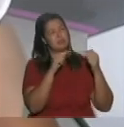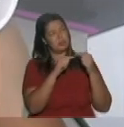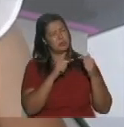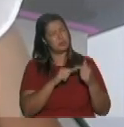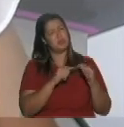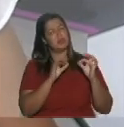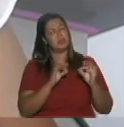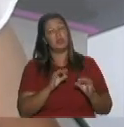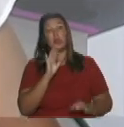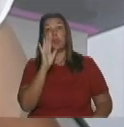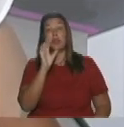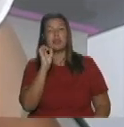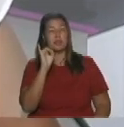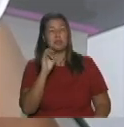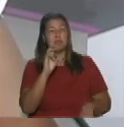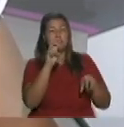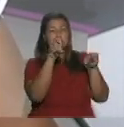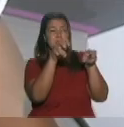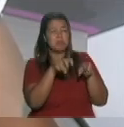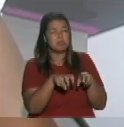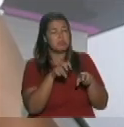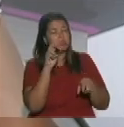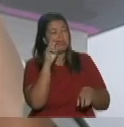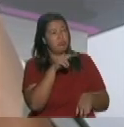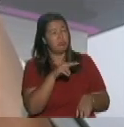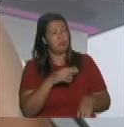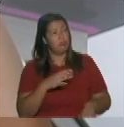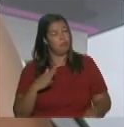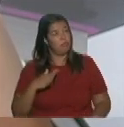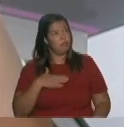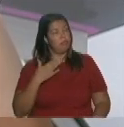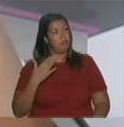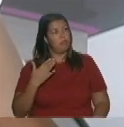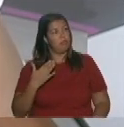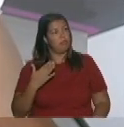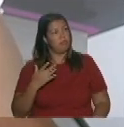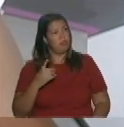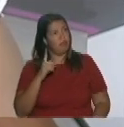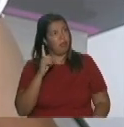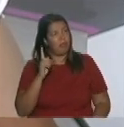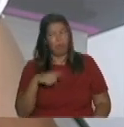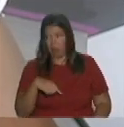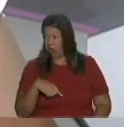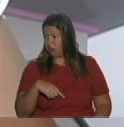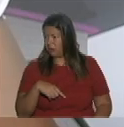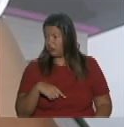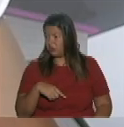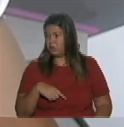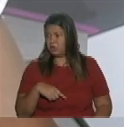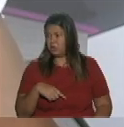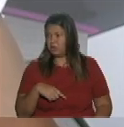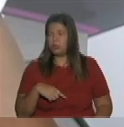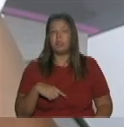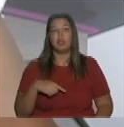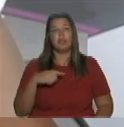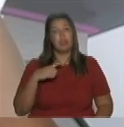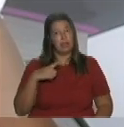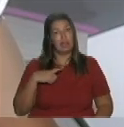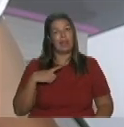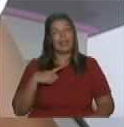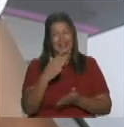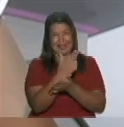você senta um minutinho do lado do seu filho para ver o que ele está assistindo, você fala, nossa, mas é isso? Sabe, teve um desenho que fez muito